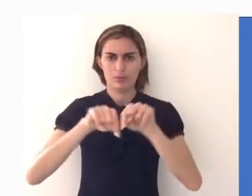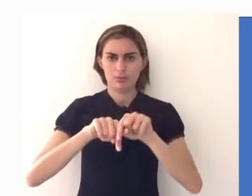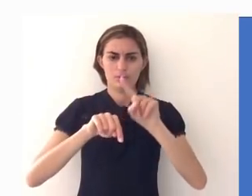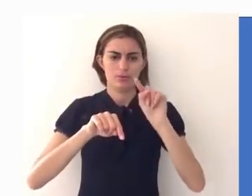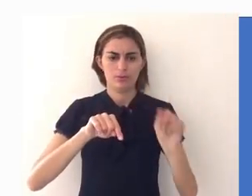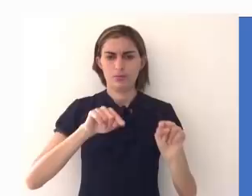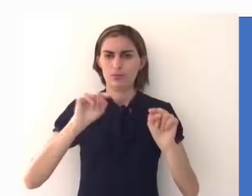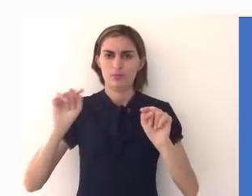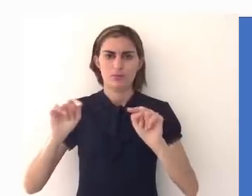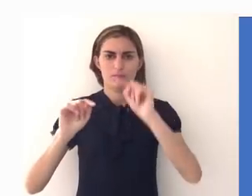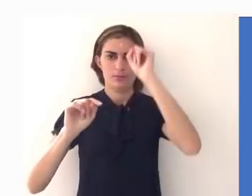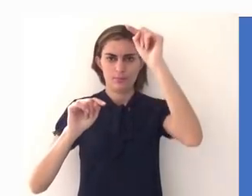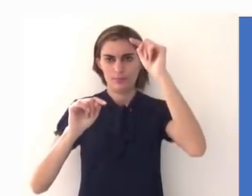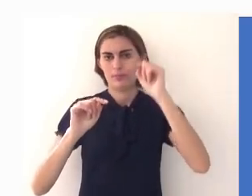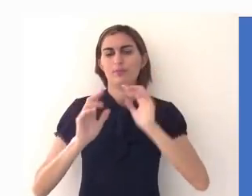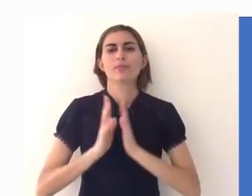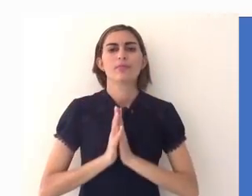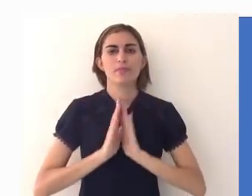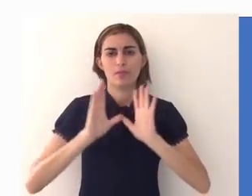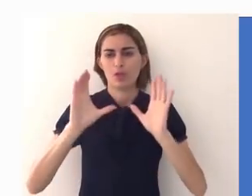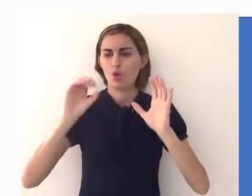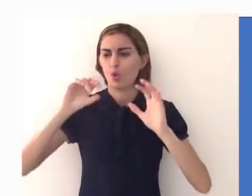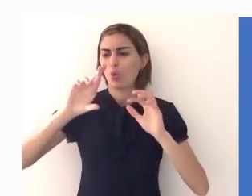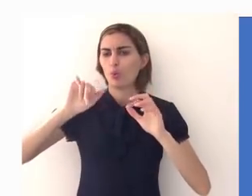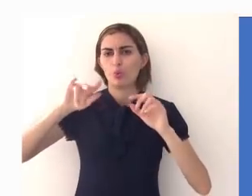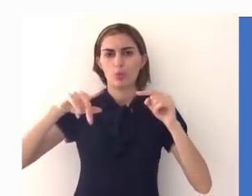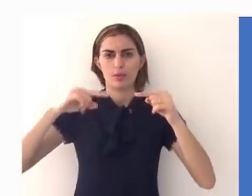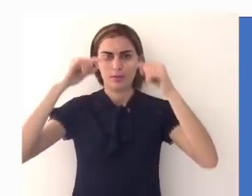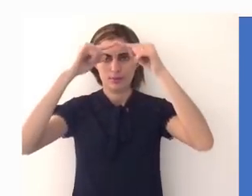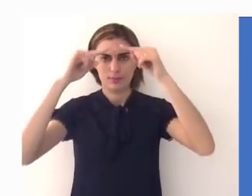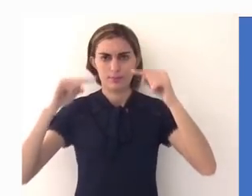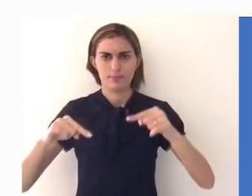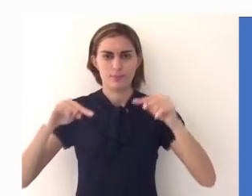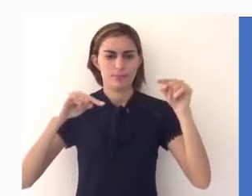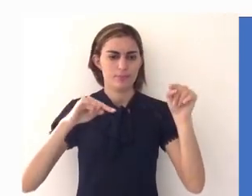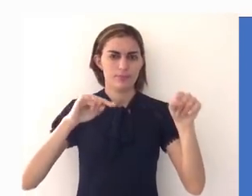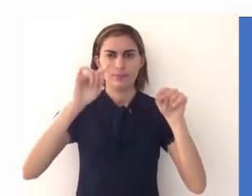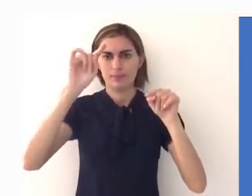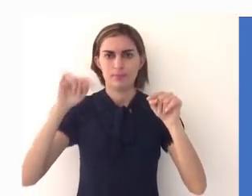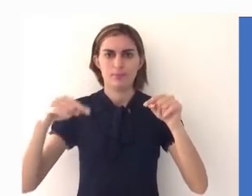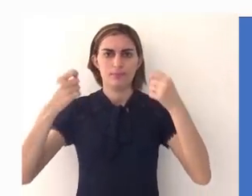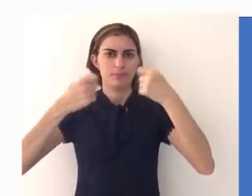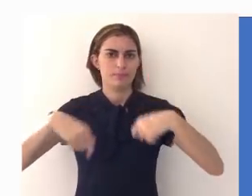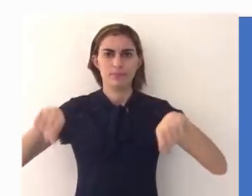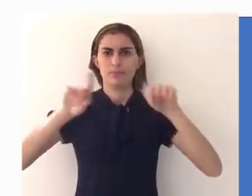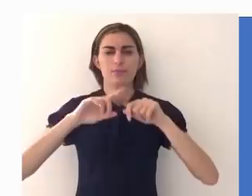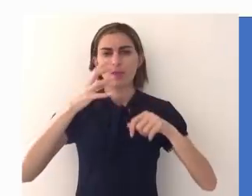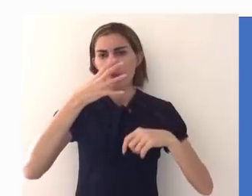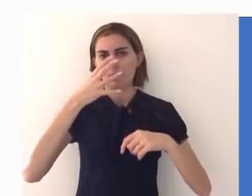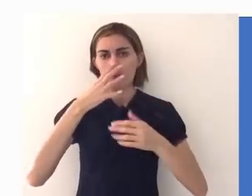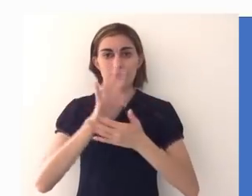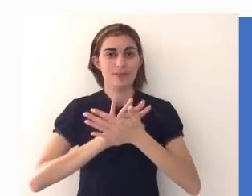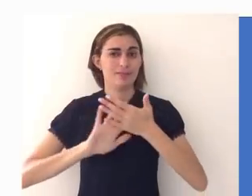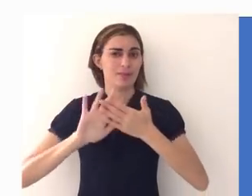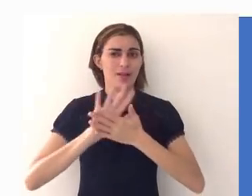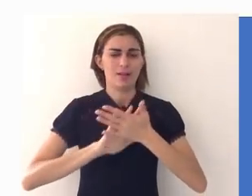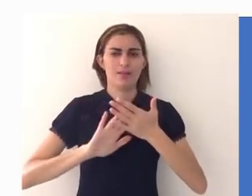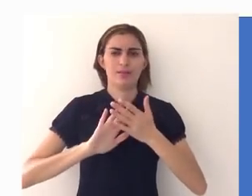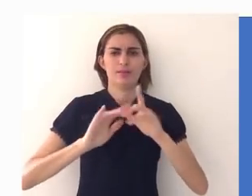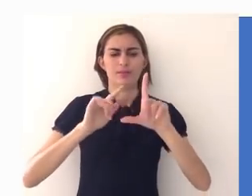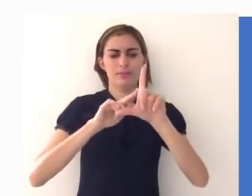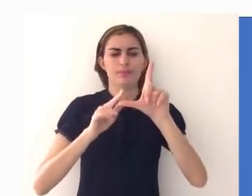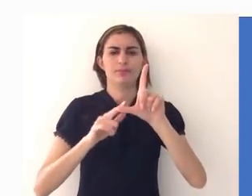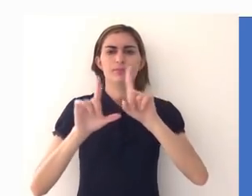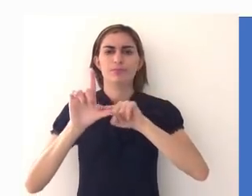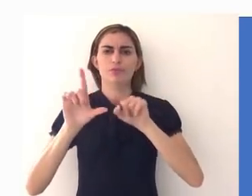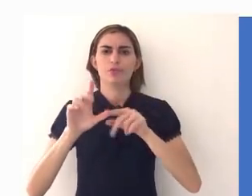cujos 3 lados de um são congruentes aos 3 lados do outro, a gente não precisa nem observar nada de ângulo. A gente